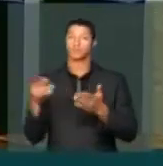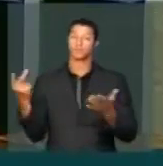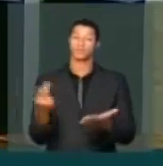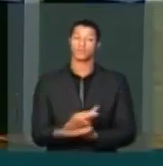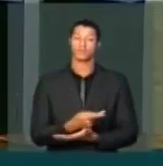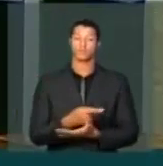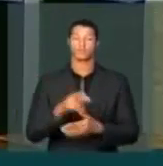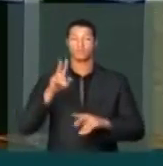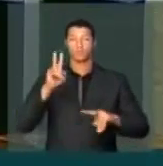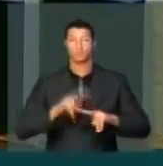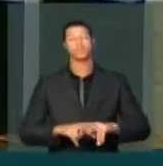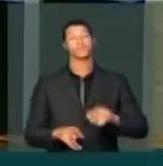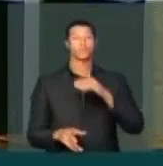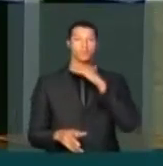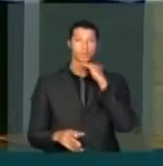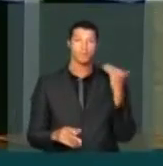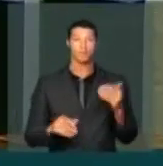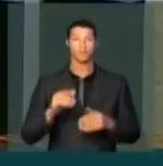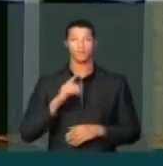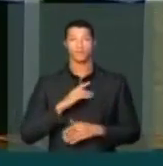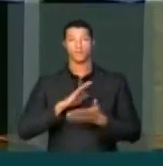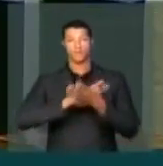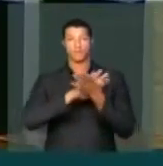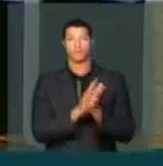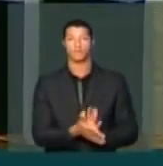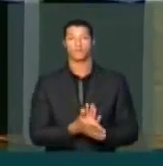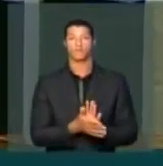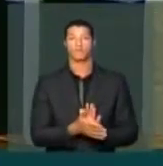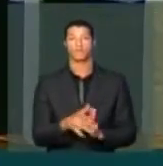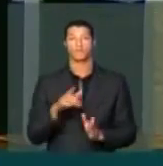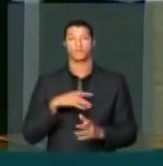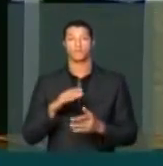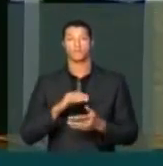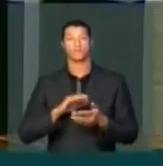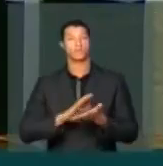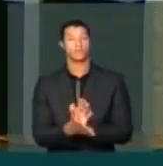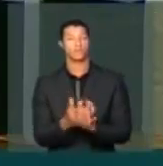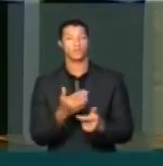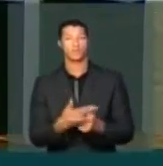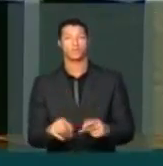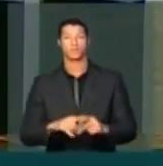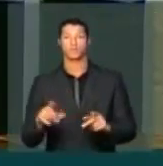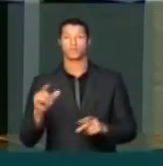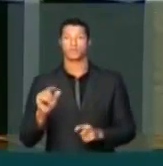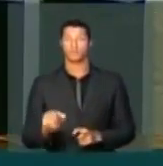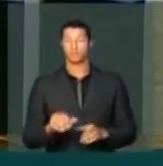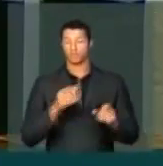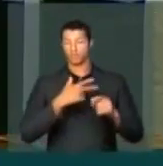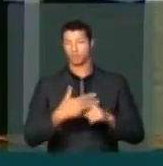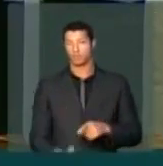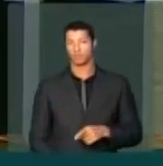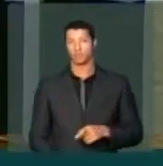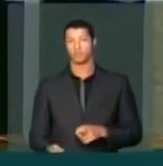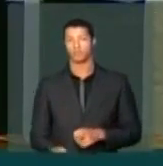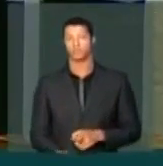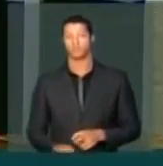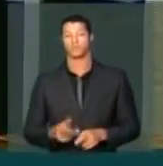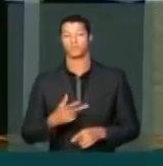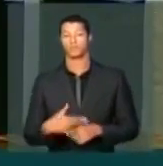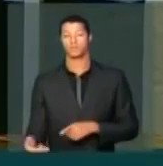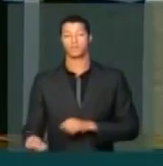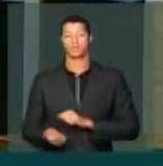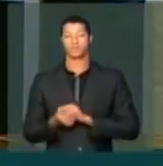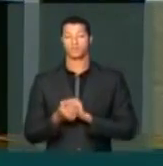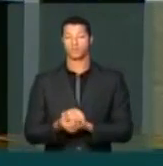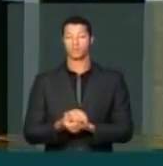Aconteceram prisões e mortes, houve discriminação e preconceito, mas isso foi vencido, vencemos